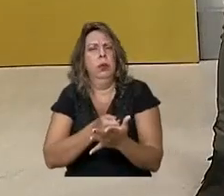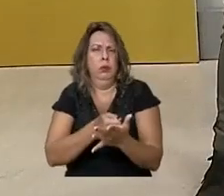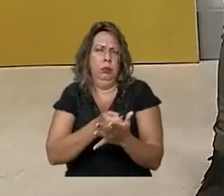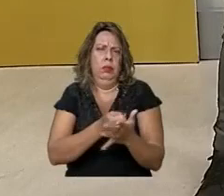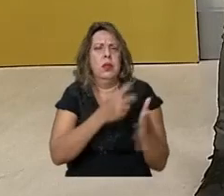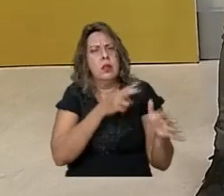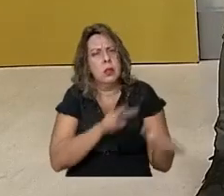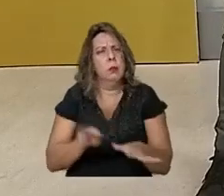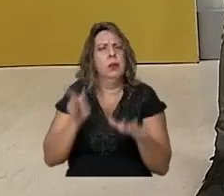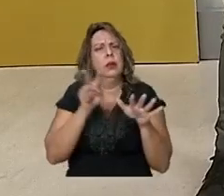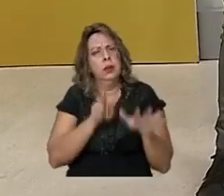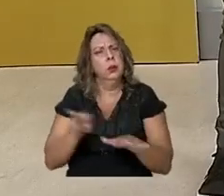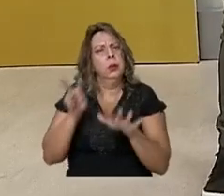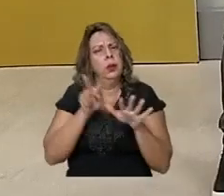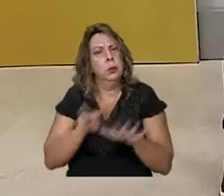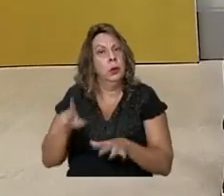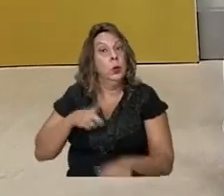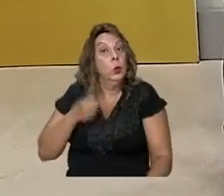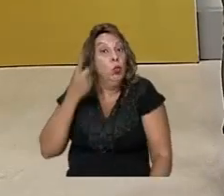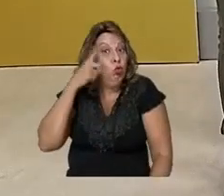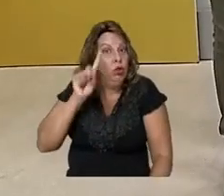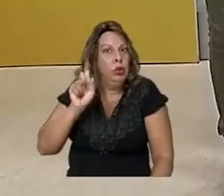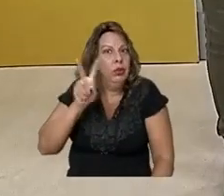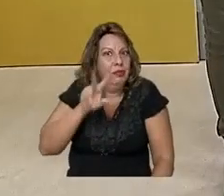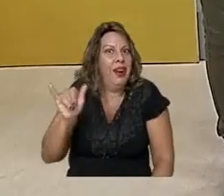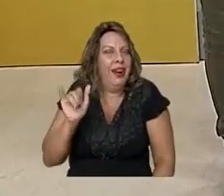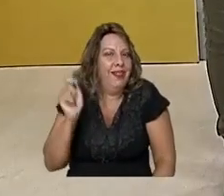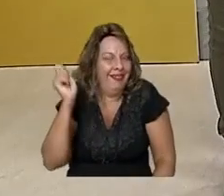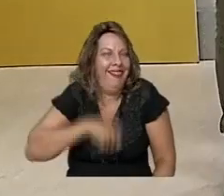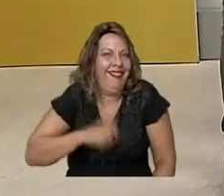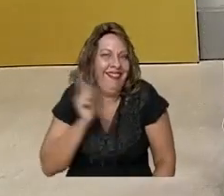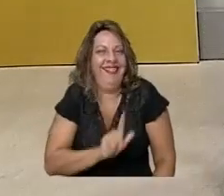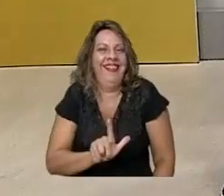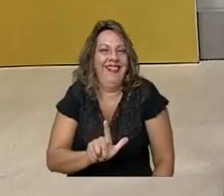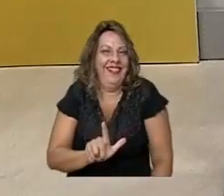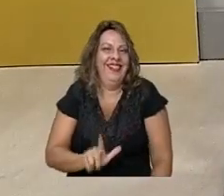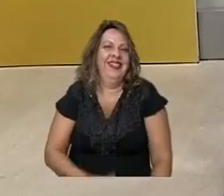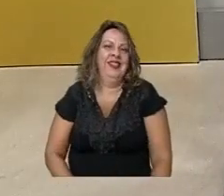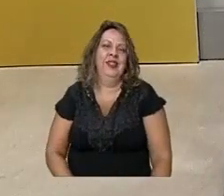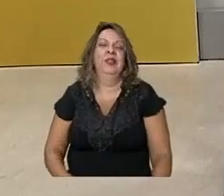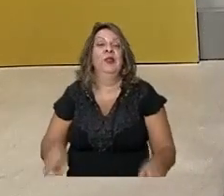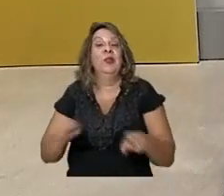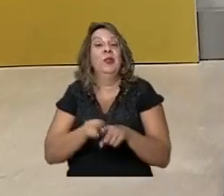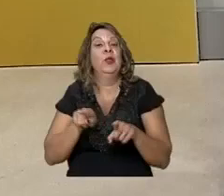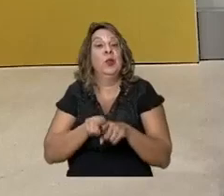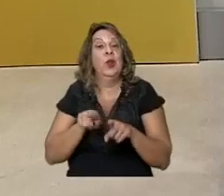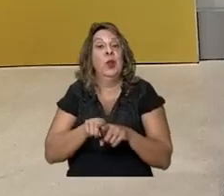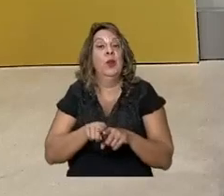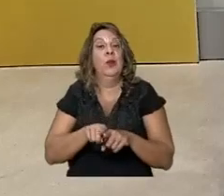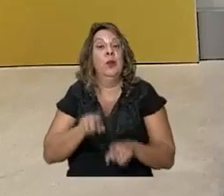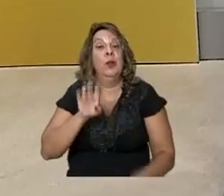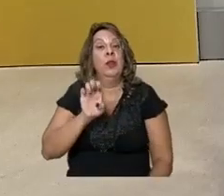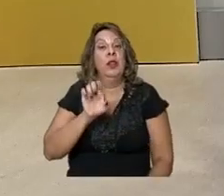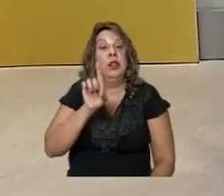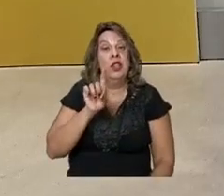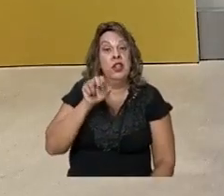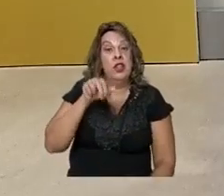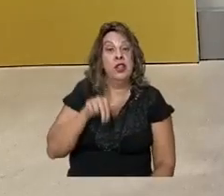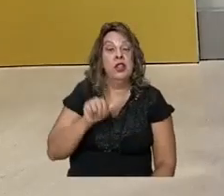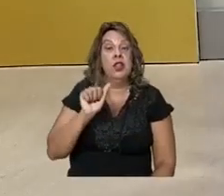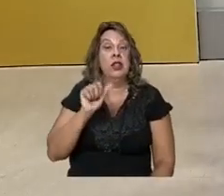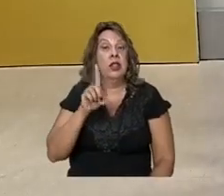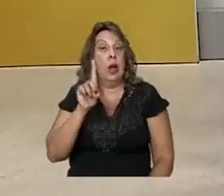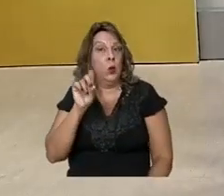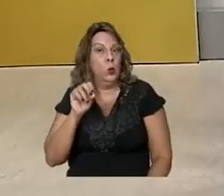toda semana, que um dia o seu sonho vai se realizar. E foi isso que aconteceu com o Edinaldo aqui, vizinho, lá na Barra dos Coqueiros, né?